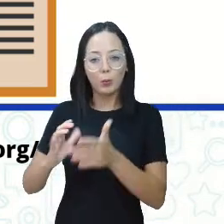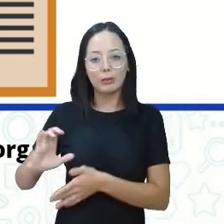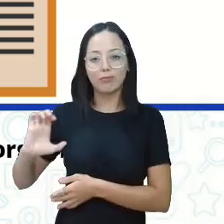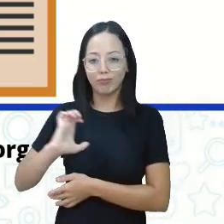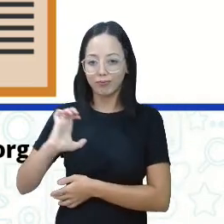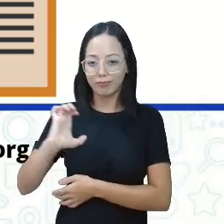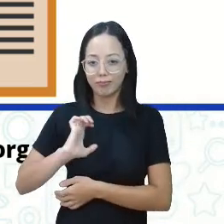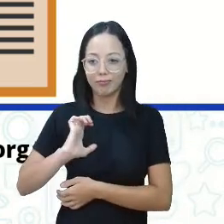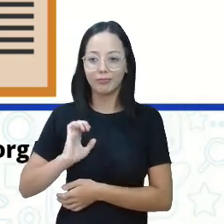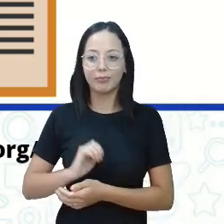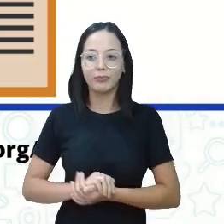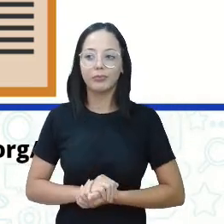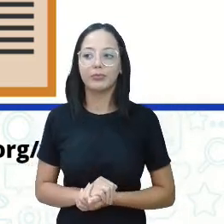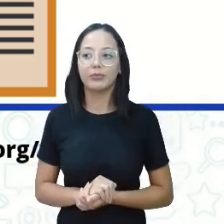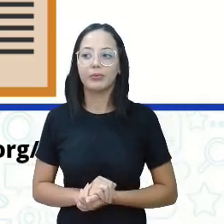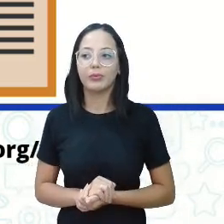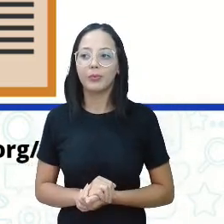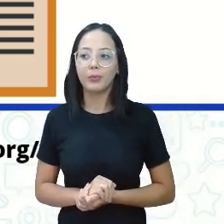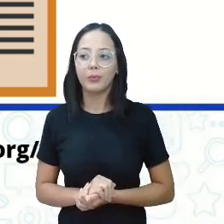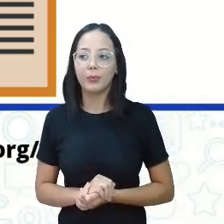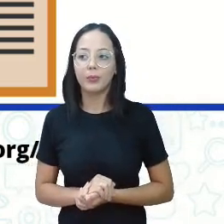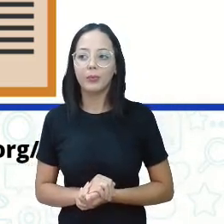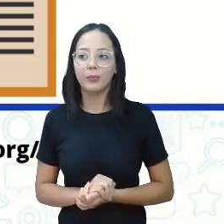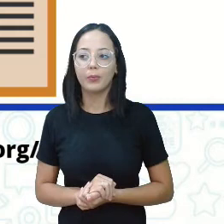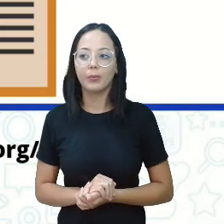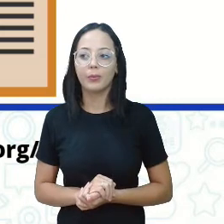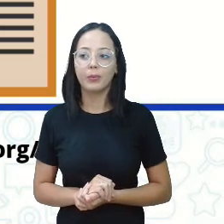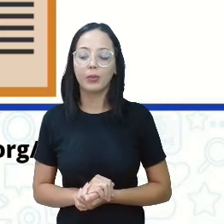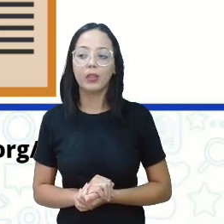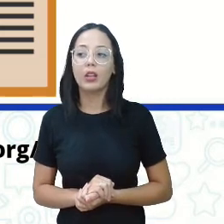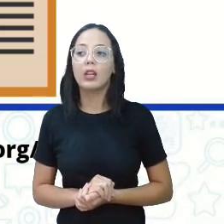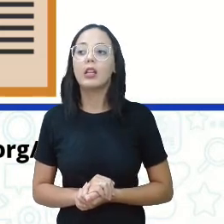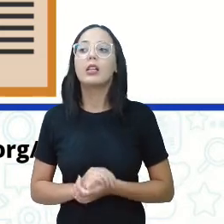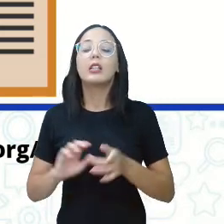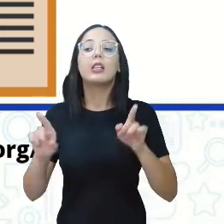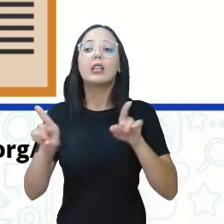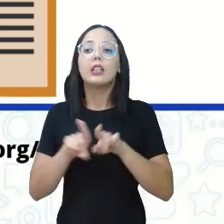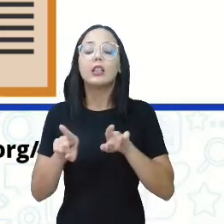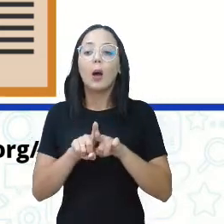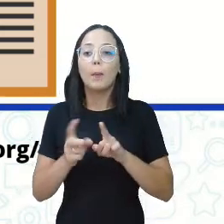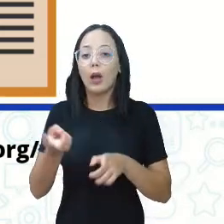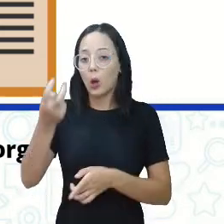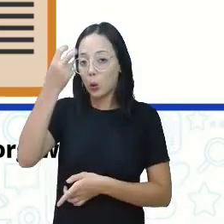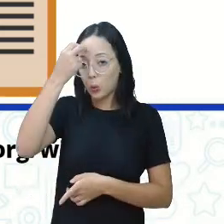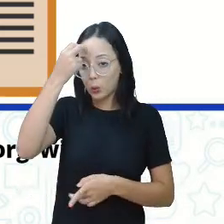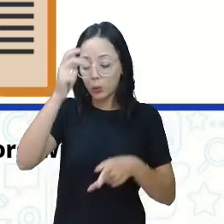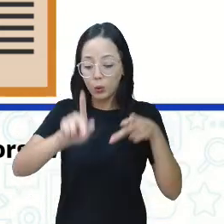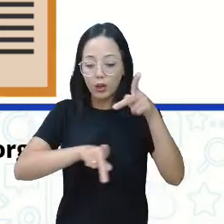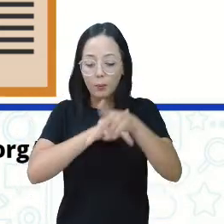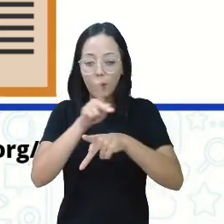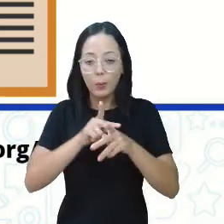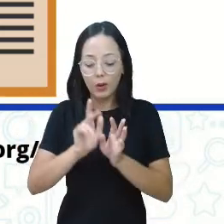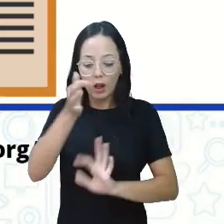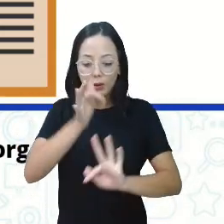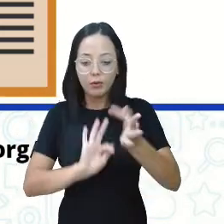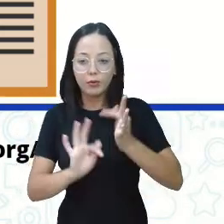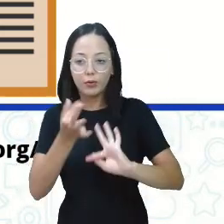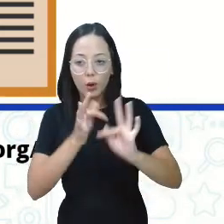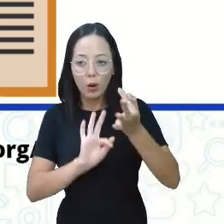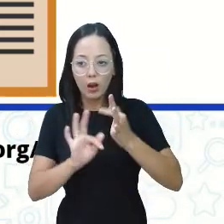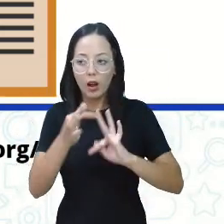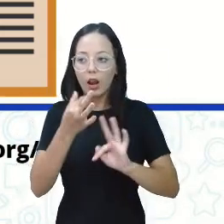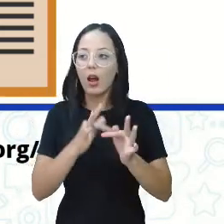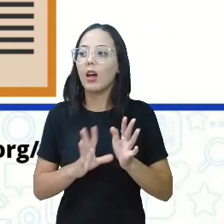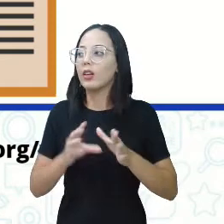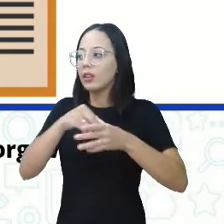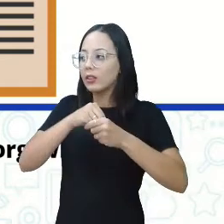né? E o engajamento da cultura popular, do folclore, né, dos centros